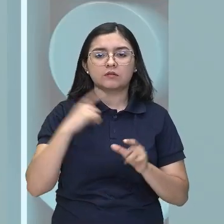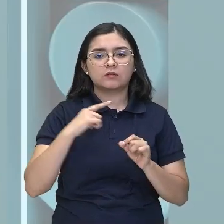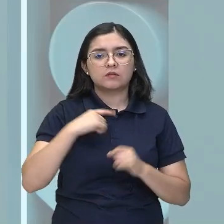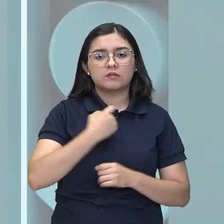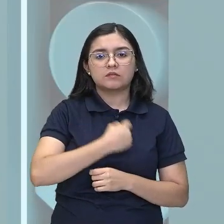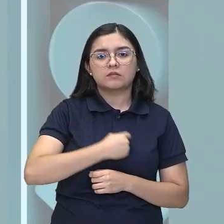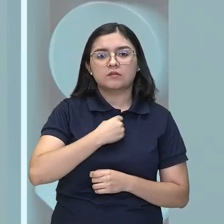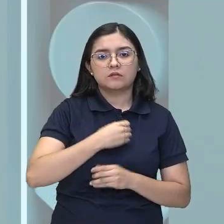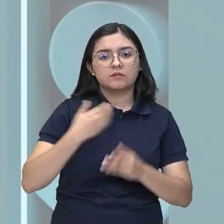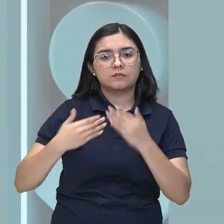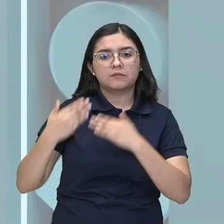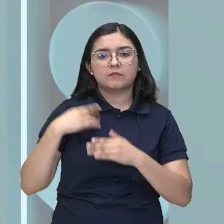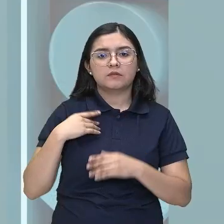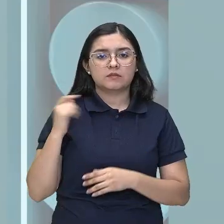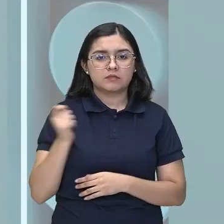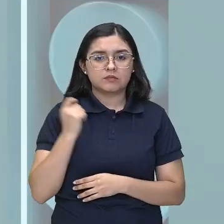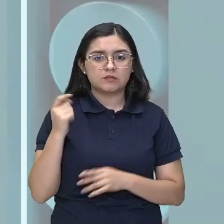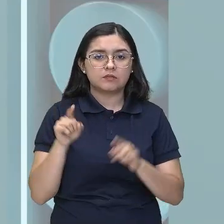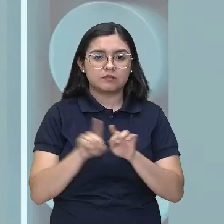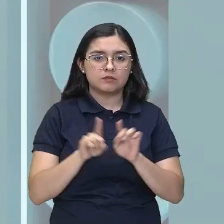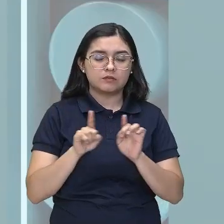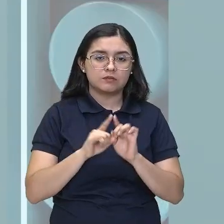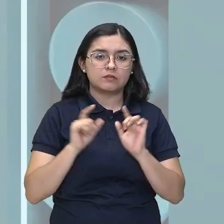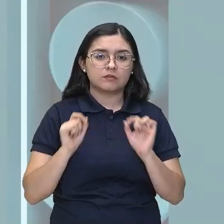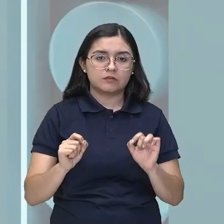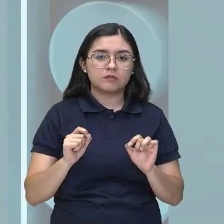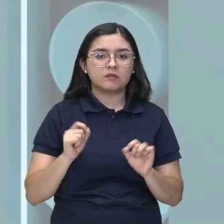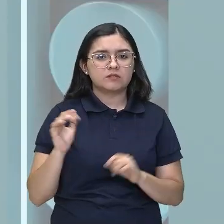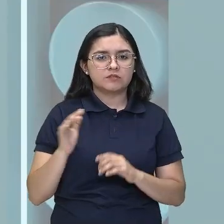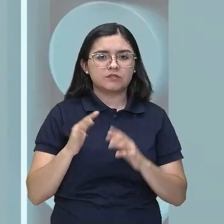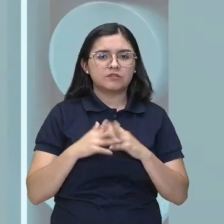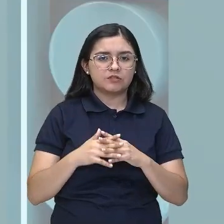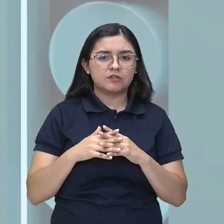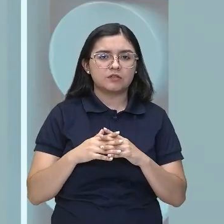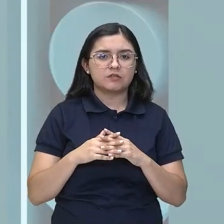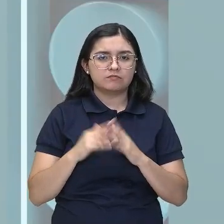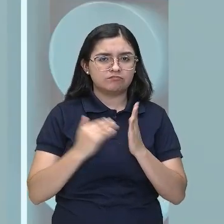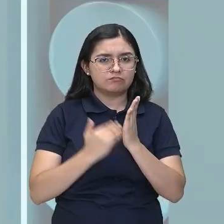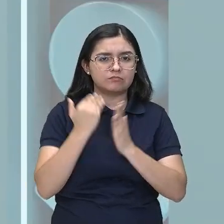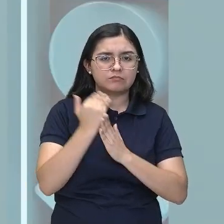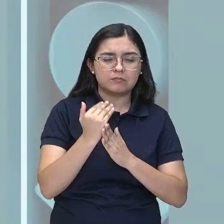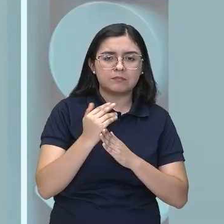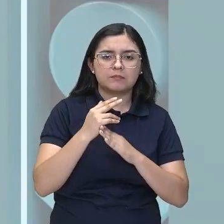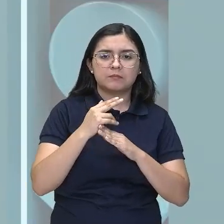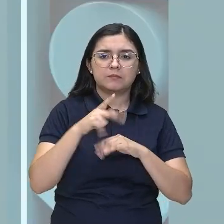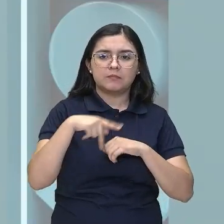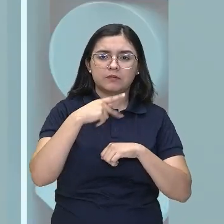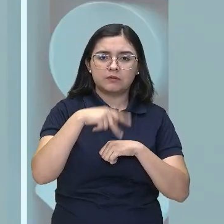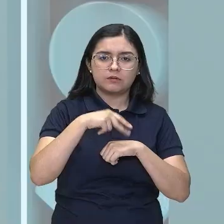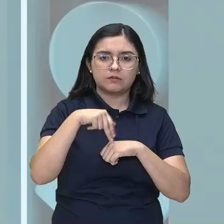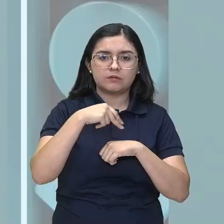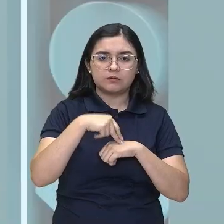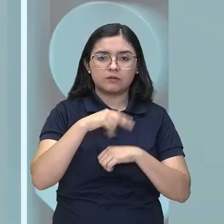às vezes muito exagerada. E o romantismo é um movimento exagerado, seja pelo patriotismo, seja pelo amor romântico por uma